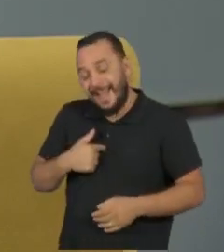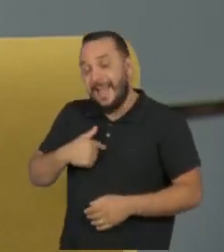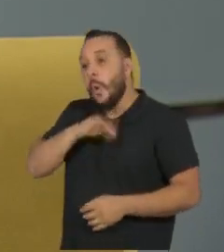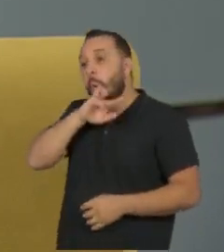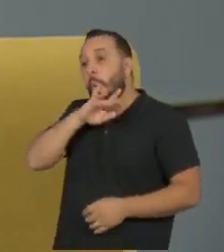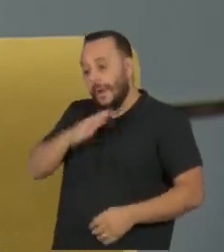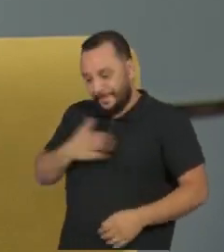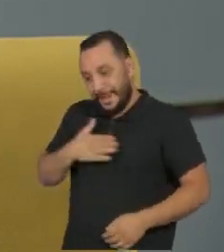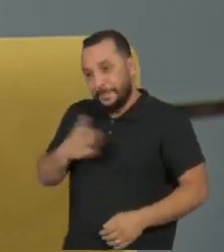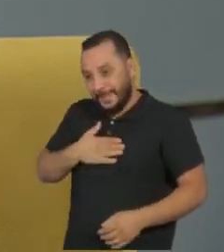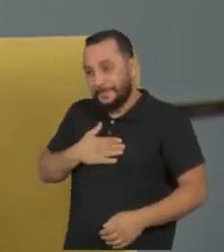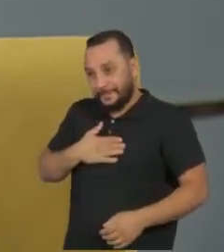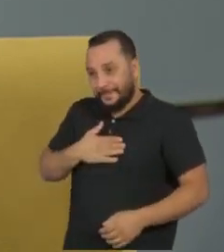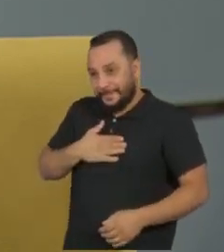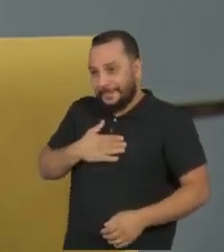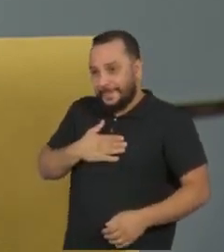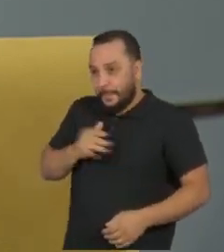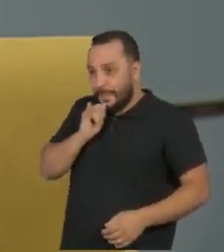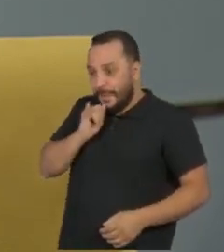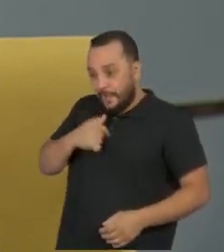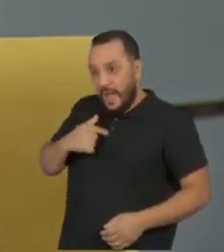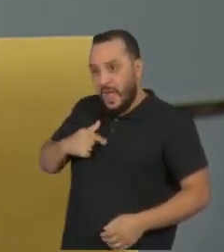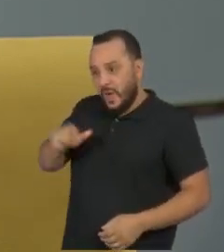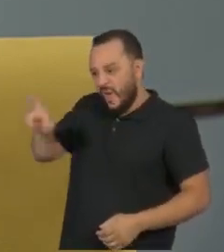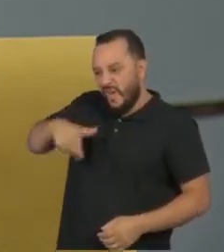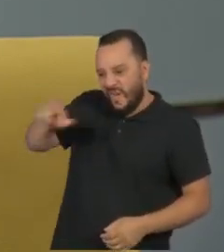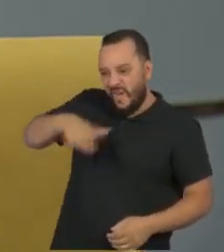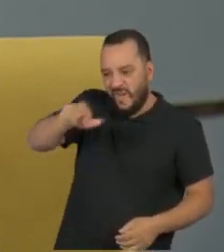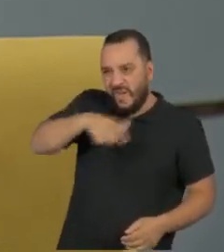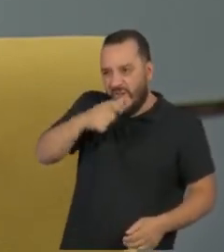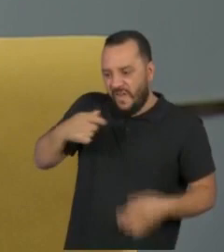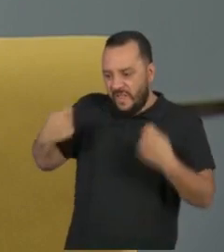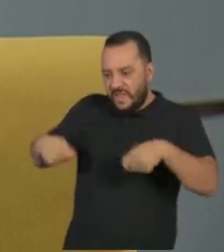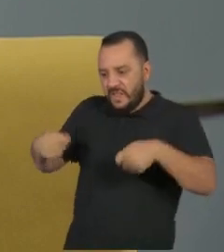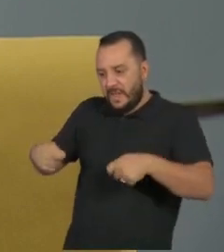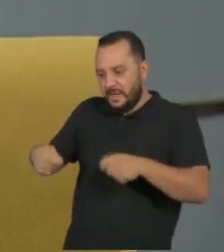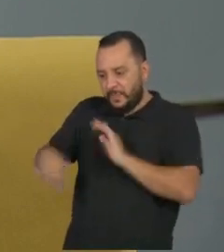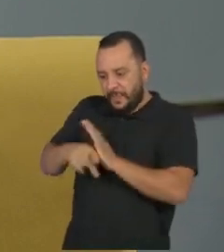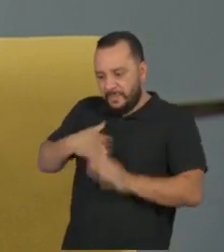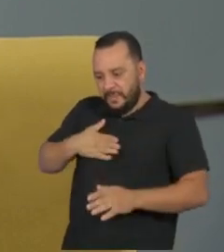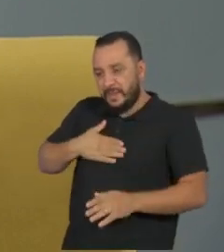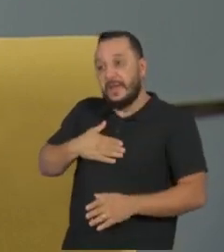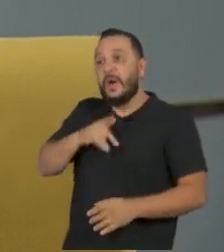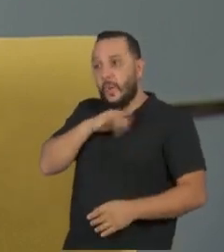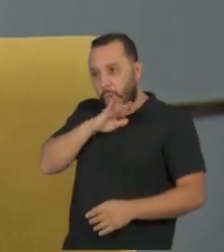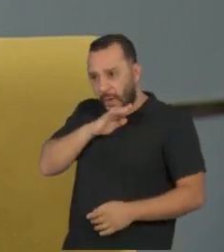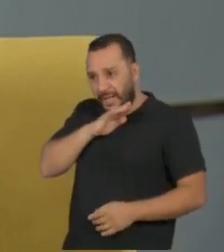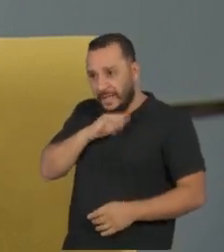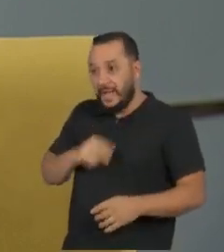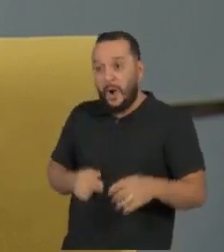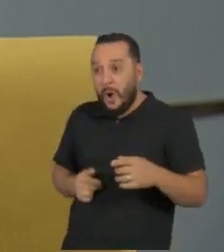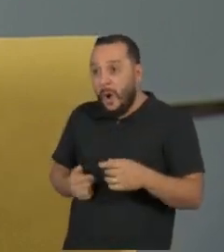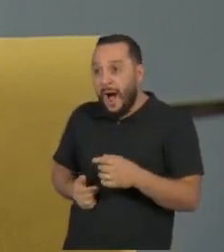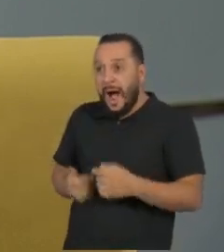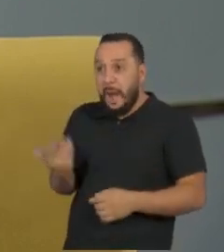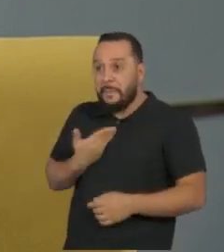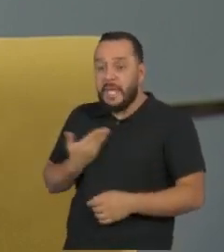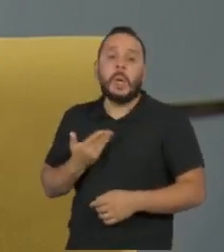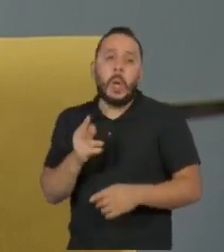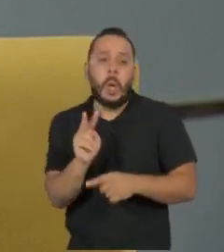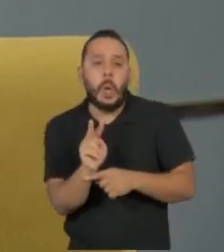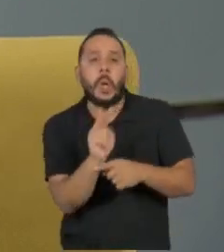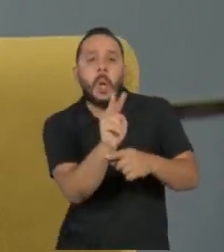se você está contraindo uma dívida para uma necessidade sua, fazer isso em nome de terceiros é